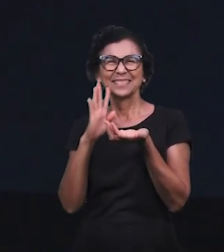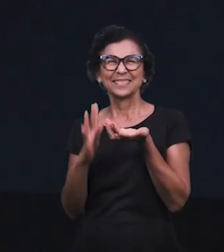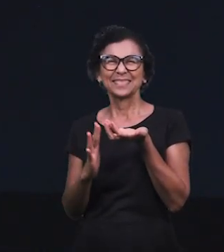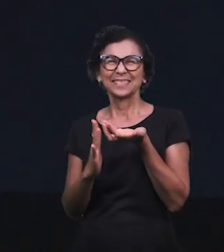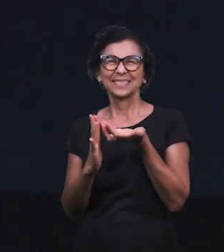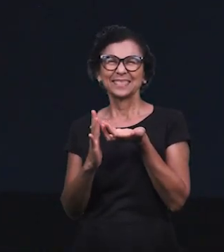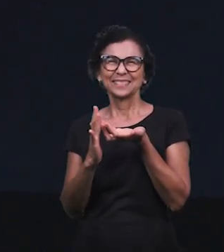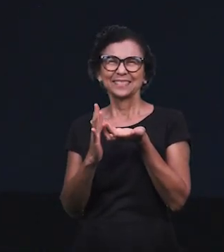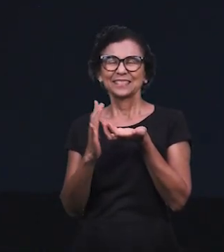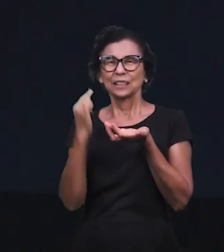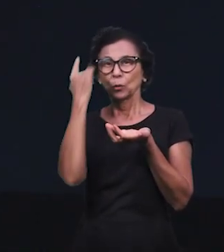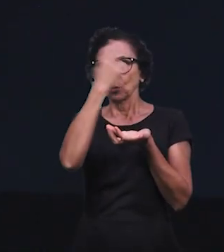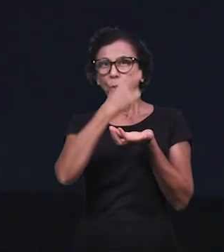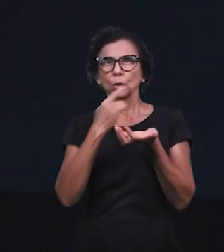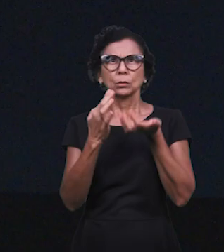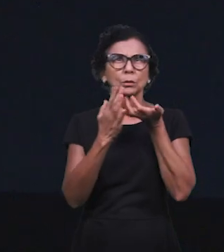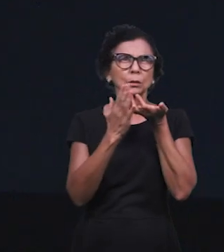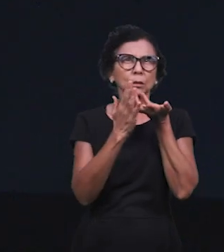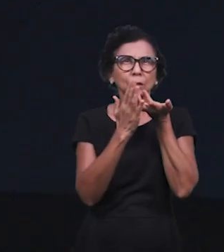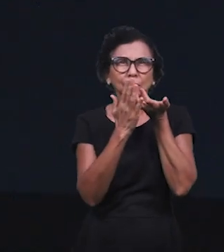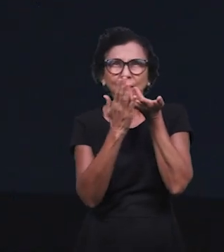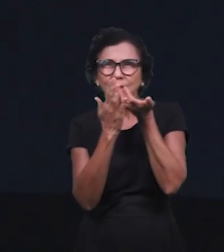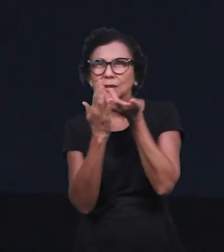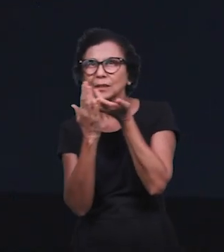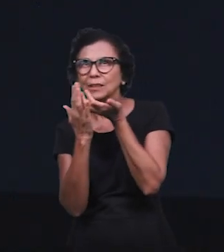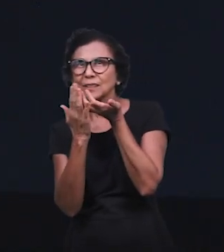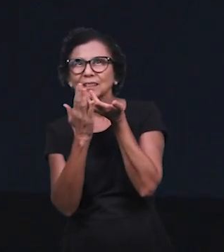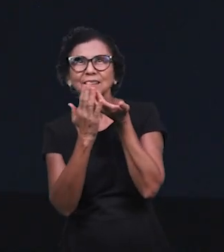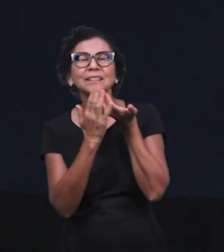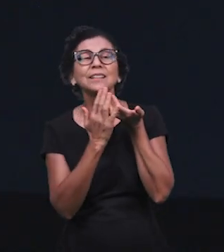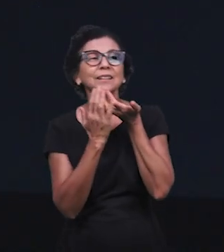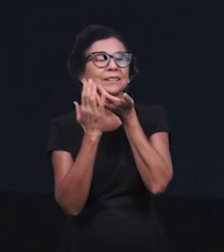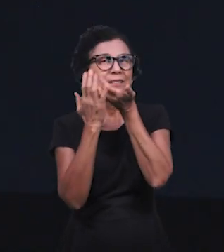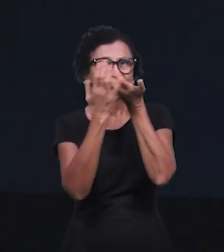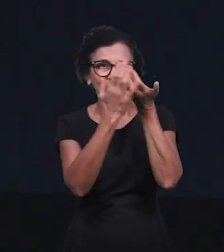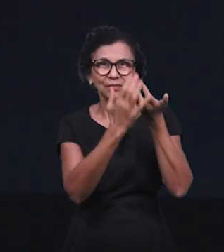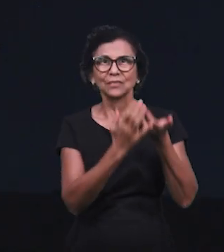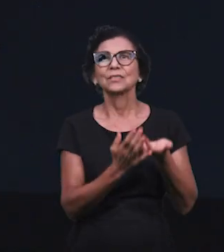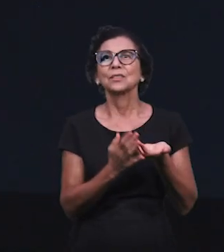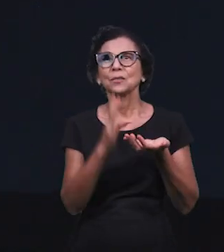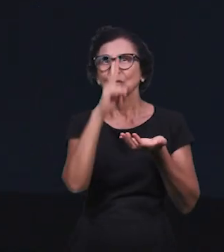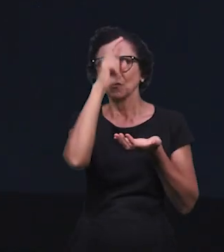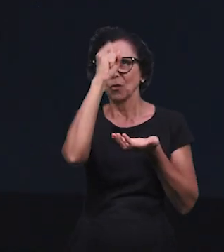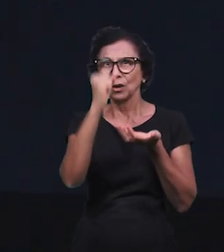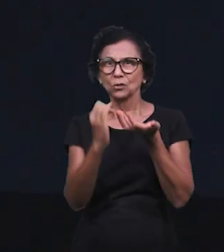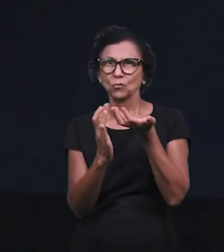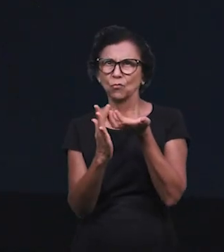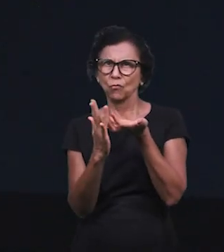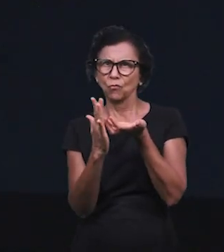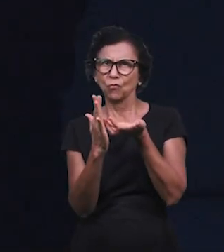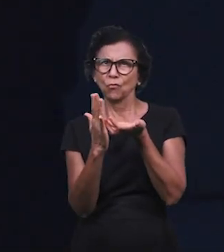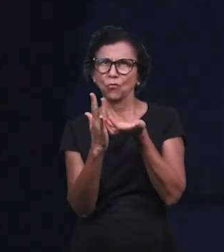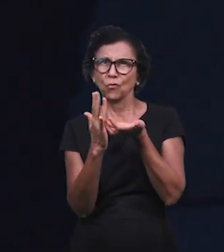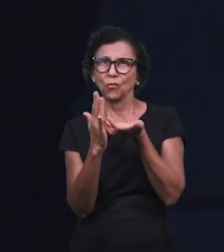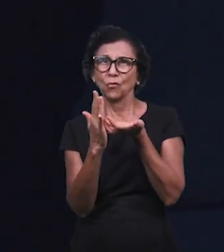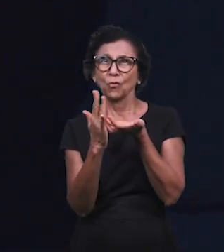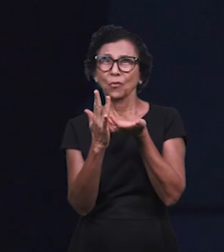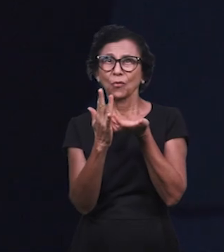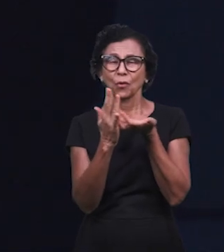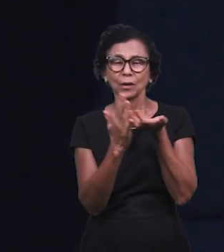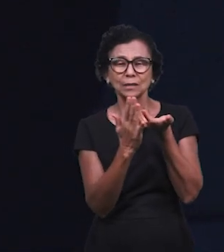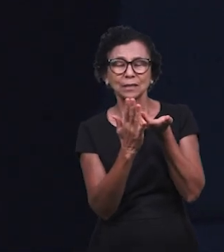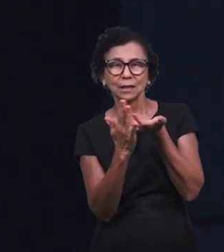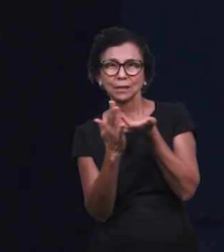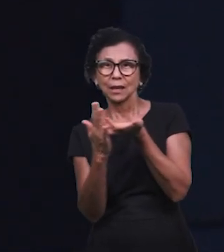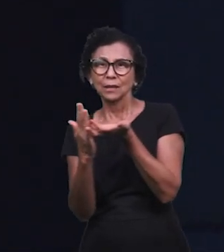lá. Já dá para te ver aqui, ó. Viu como é que a chama é forte? Muito forte. Com